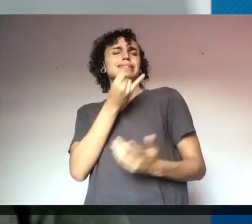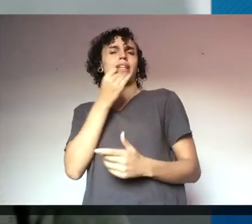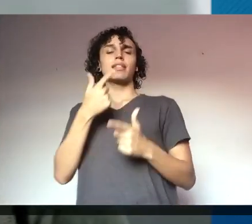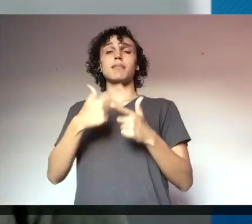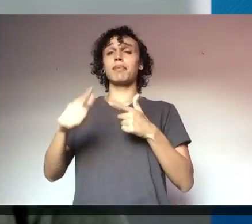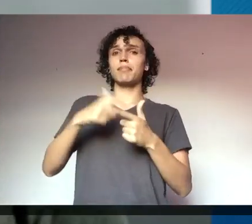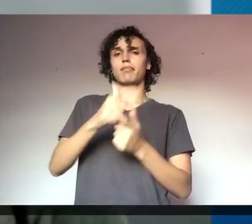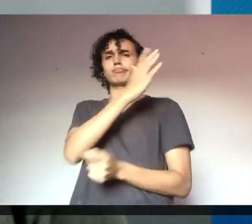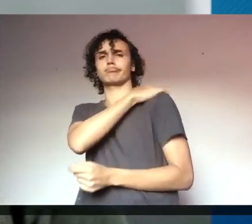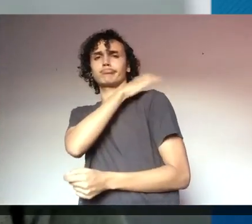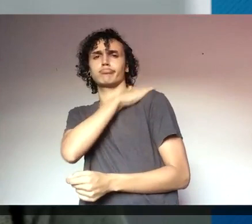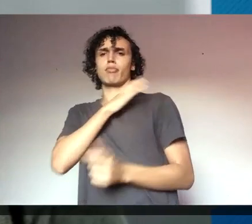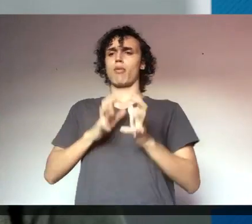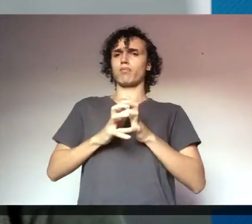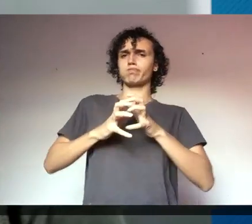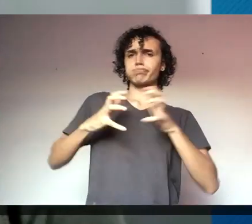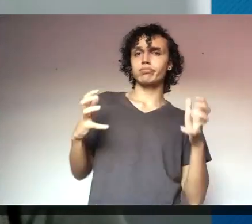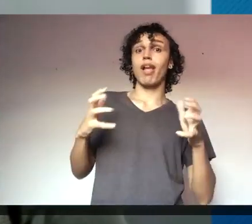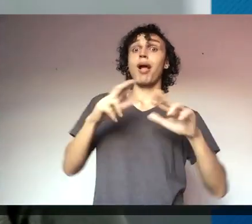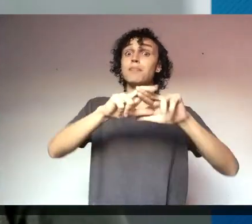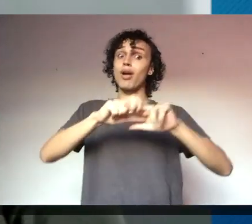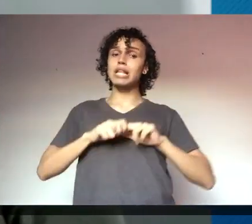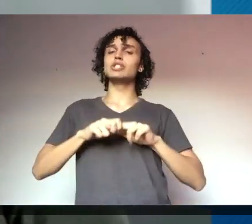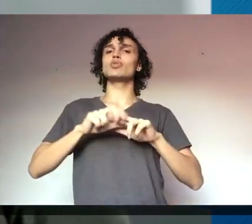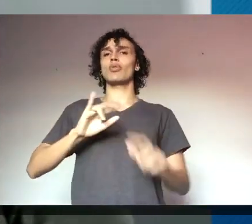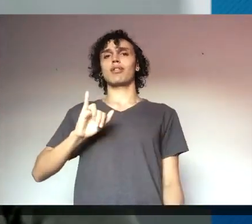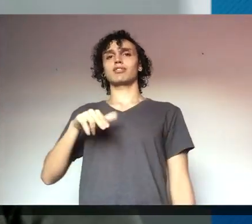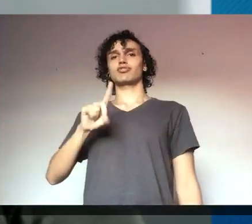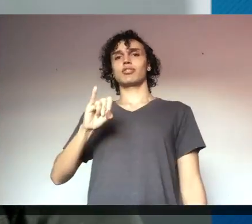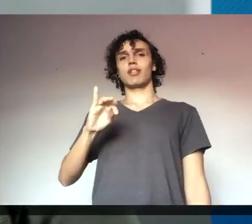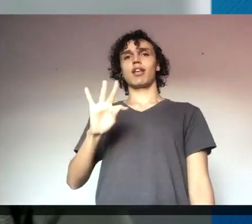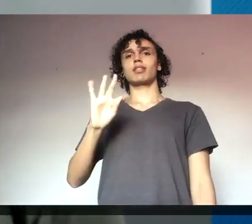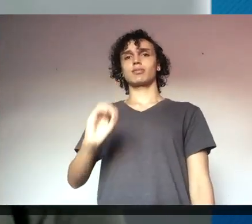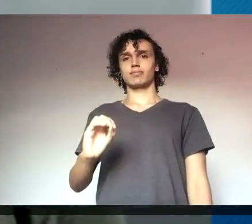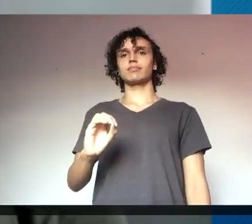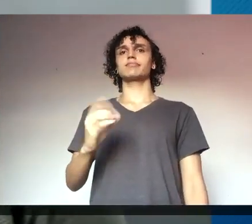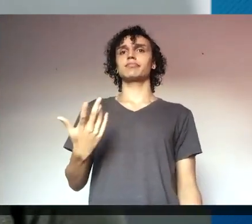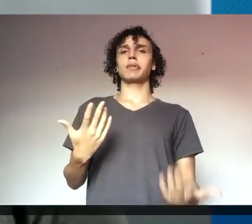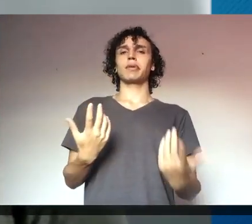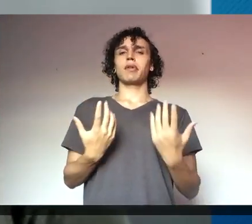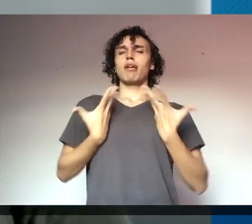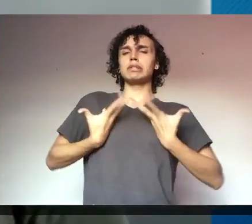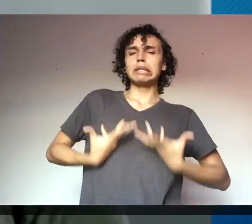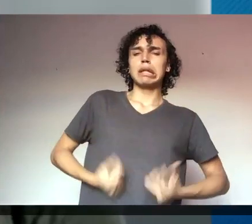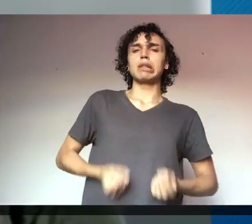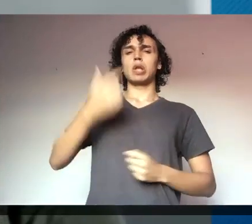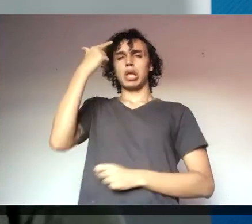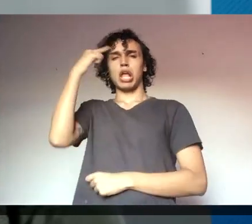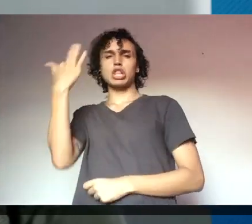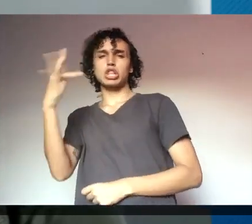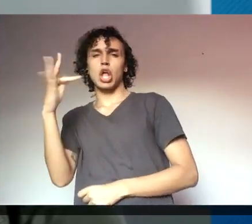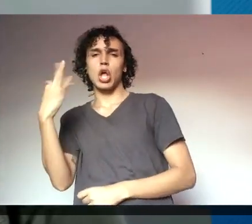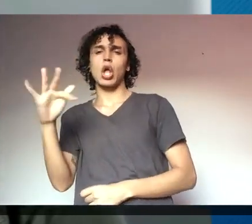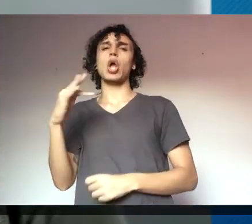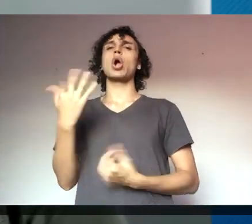uma série de problemas pulmonares, uma inflamação sistêmica, e então, dessa forma indireta, esses sintomas, fadiga, dores